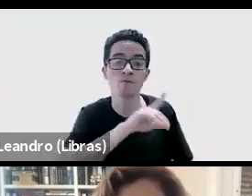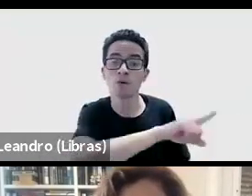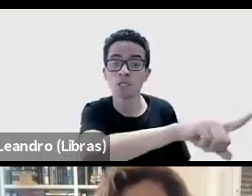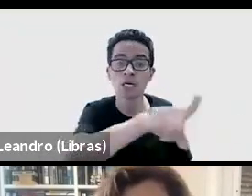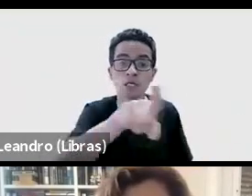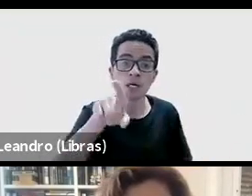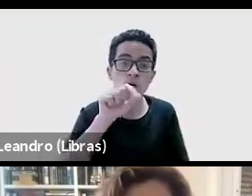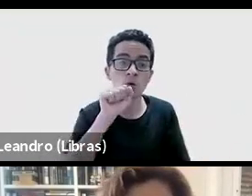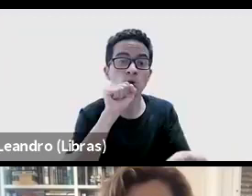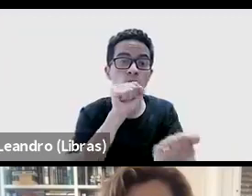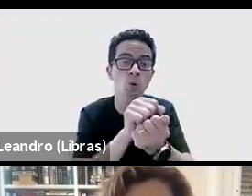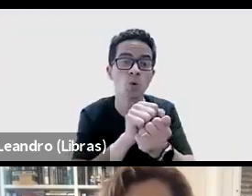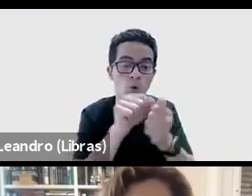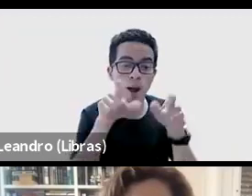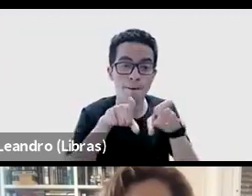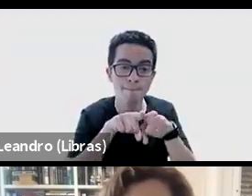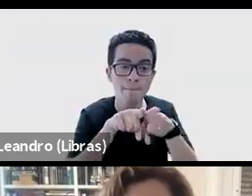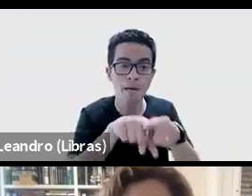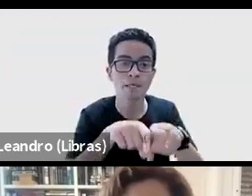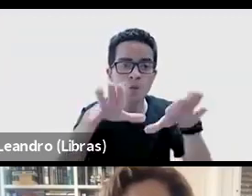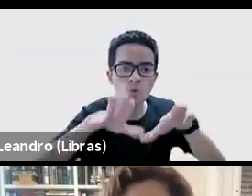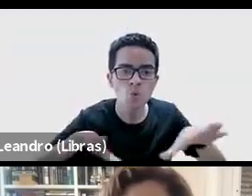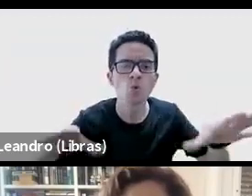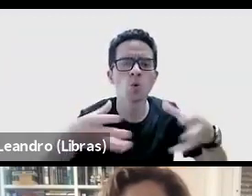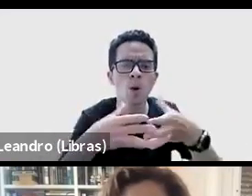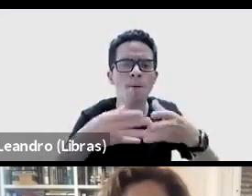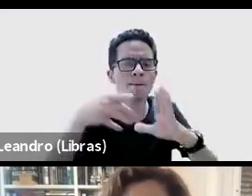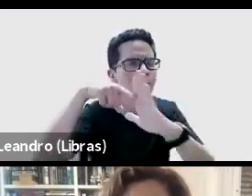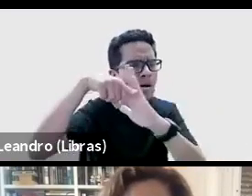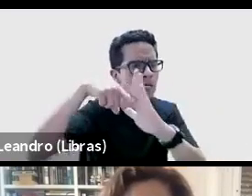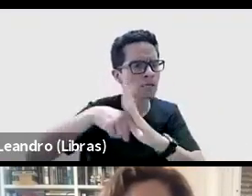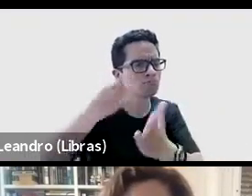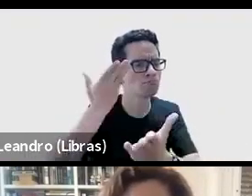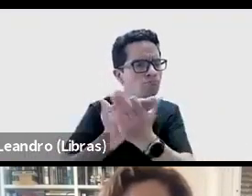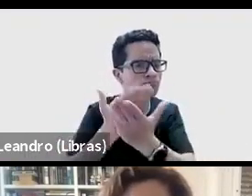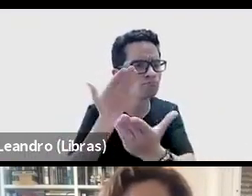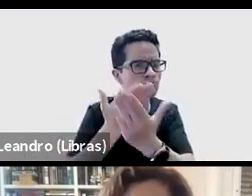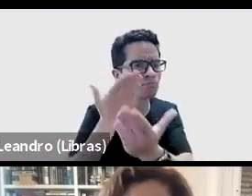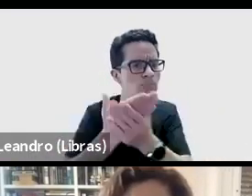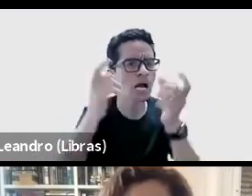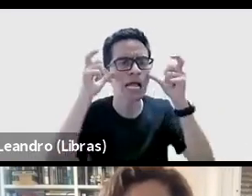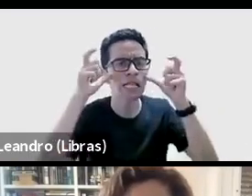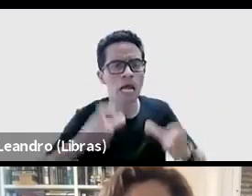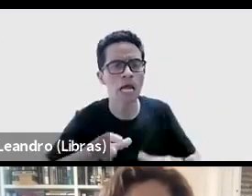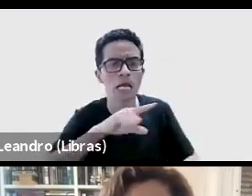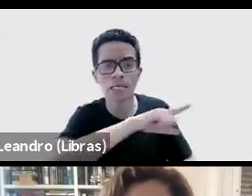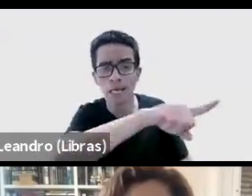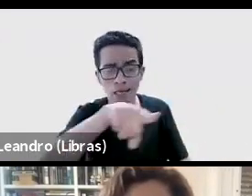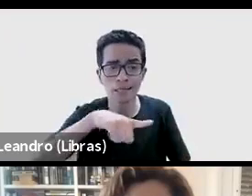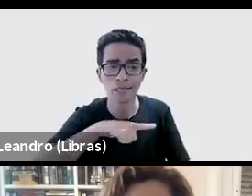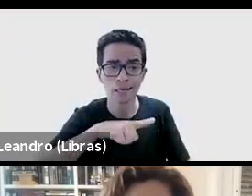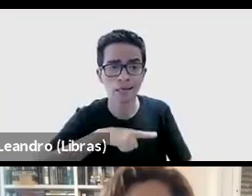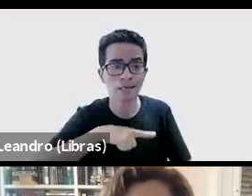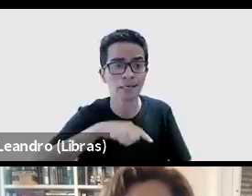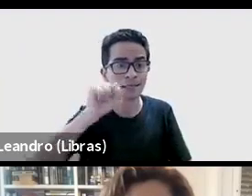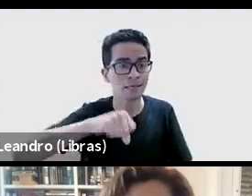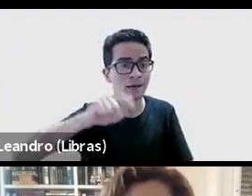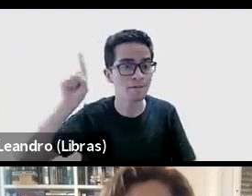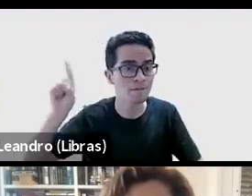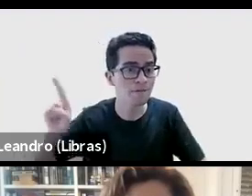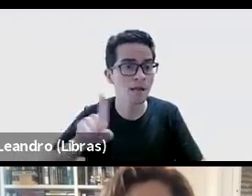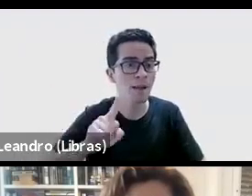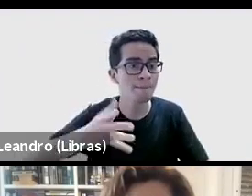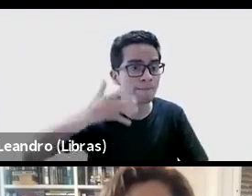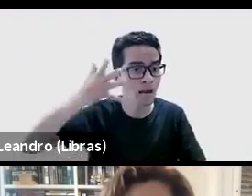né, que são parte aí do grupo de pesquisa, que estão estudando, interessados, né? É minha primeira fala também na PUC de